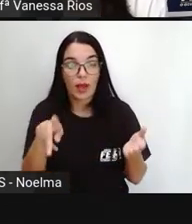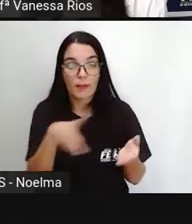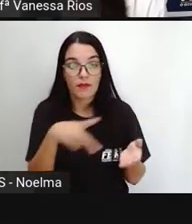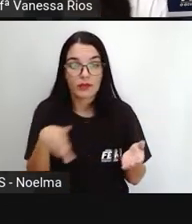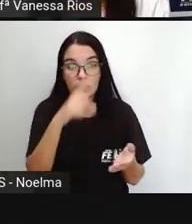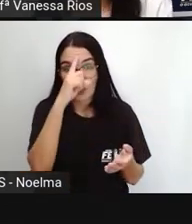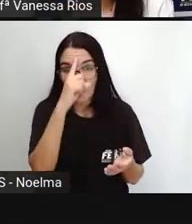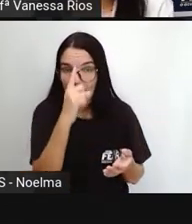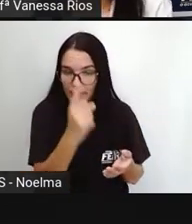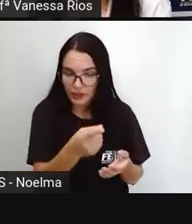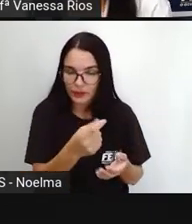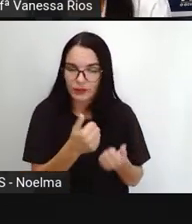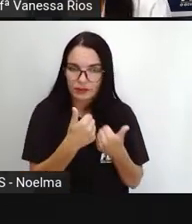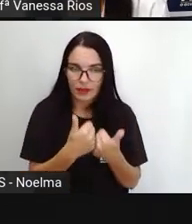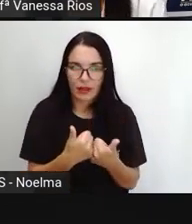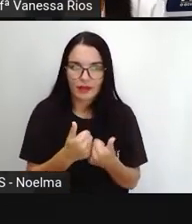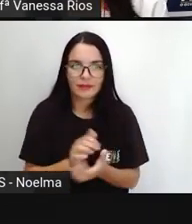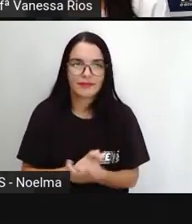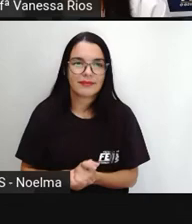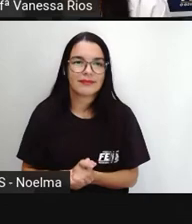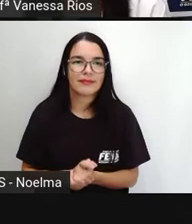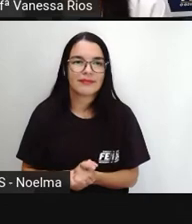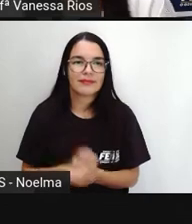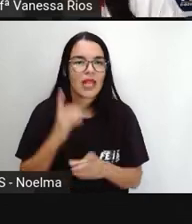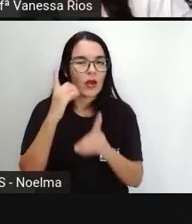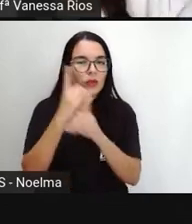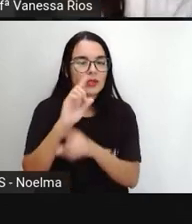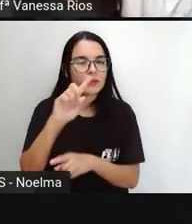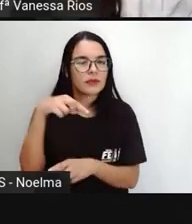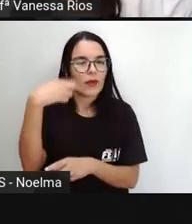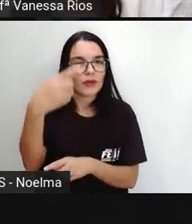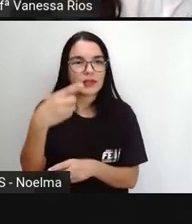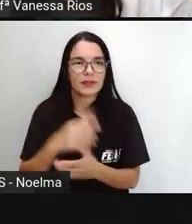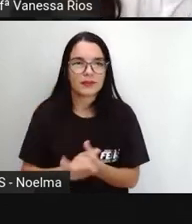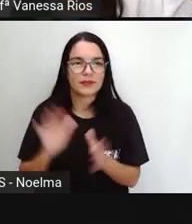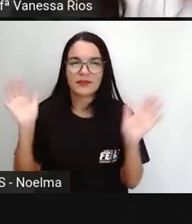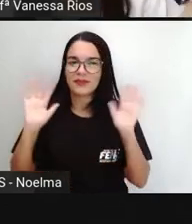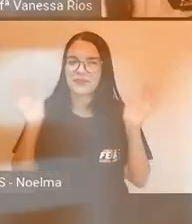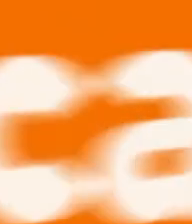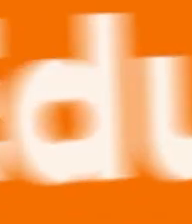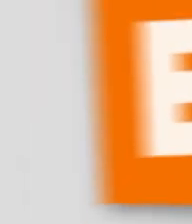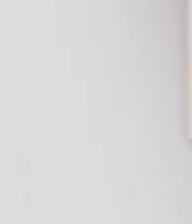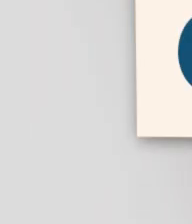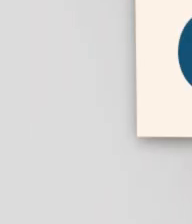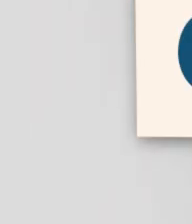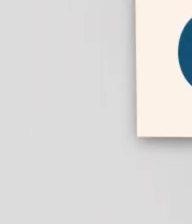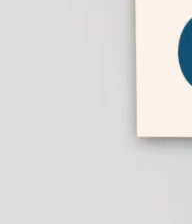sua professora preparou, tá bom? Nós nos encontramos, ó. Tchau, tchau.